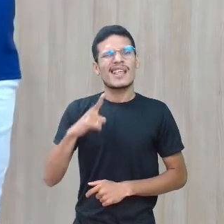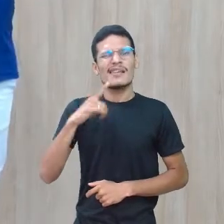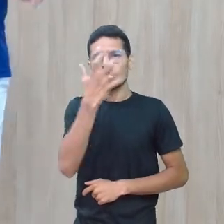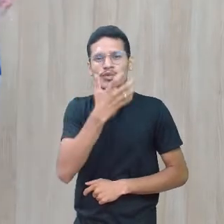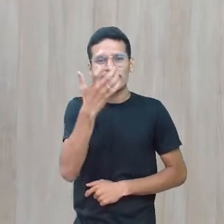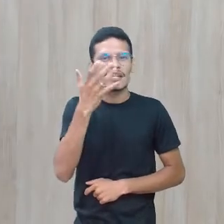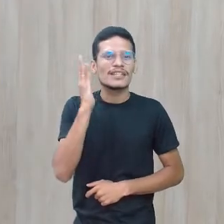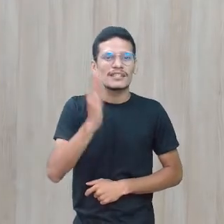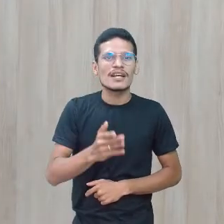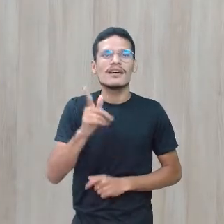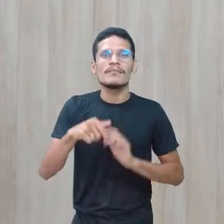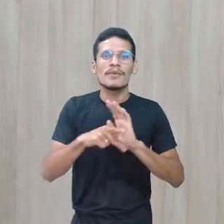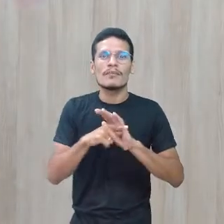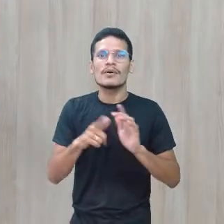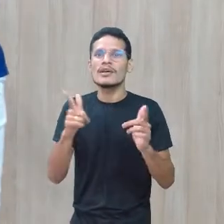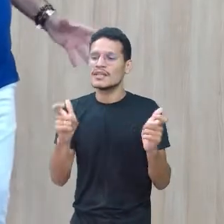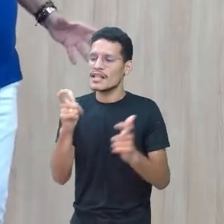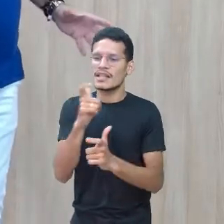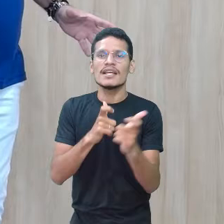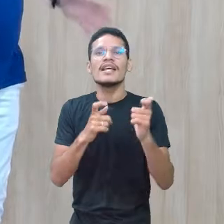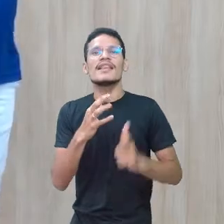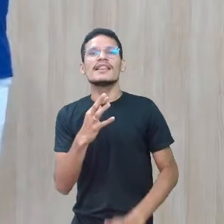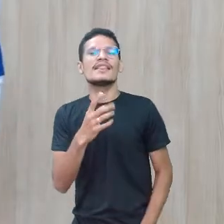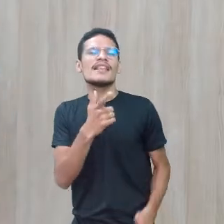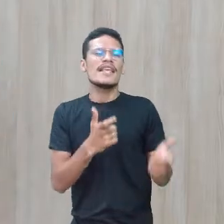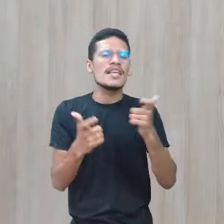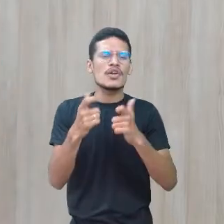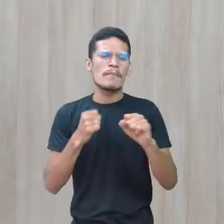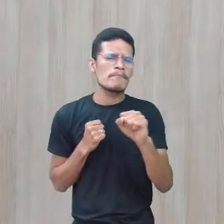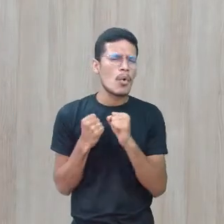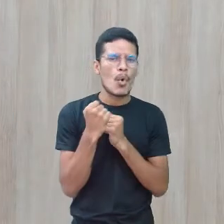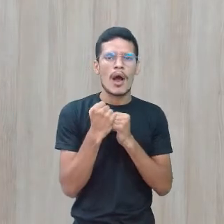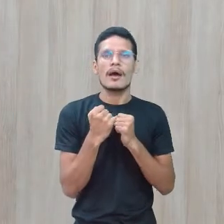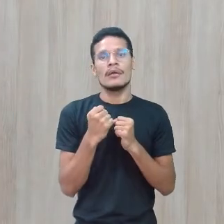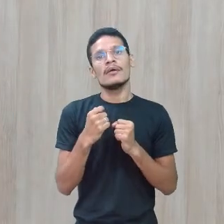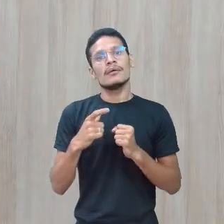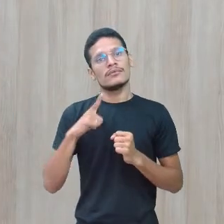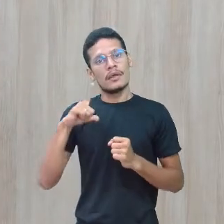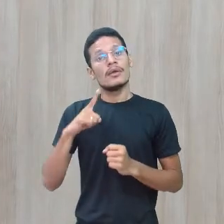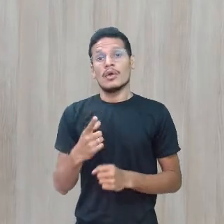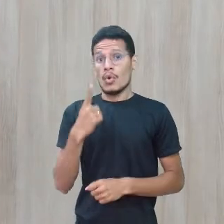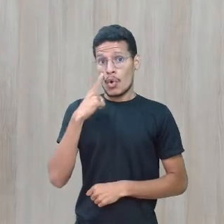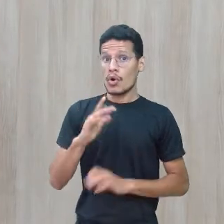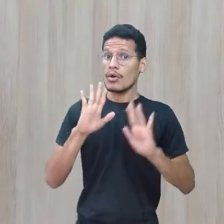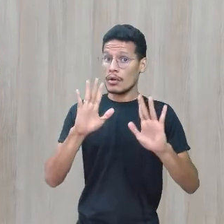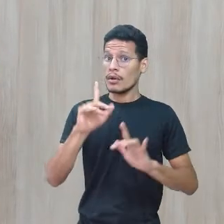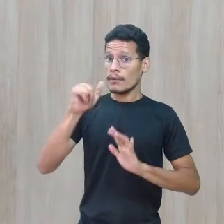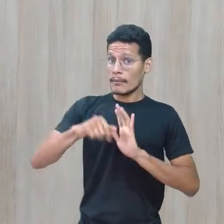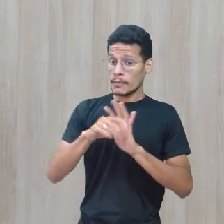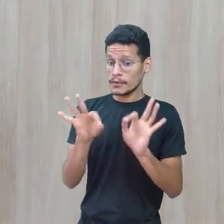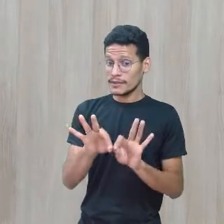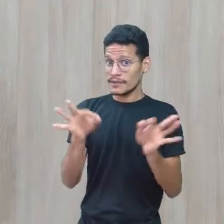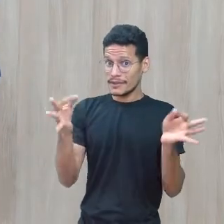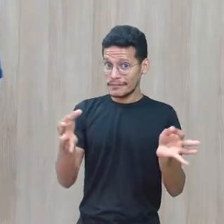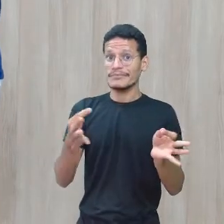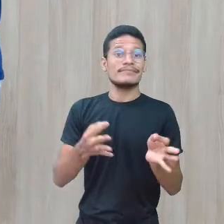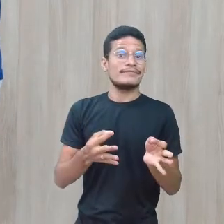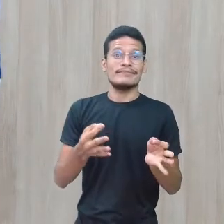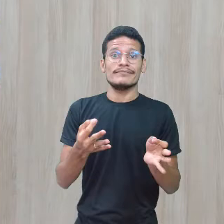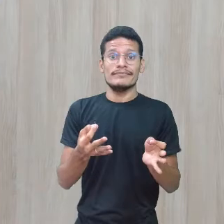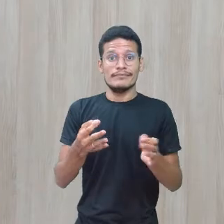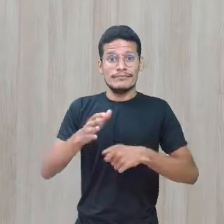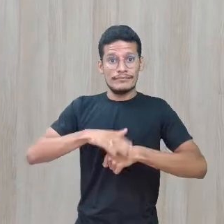né, da funkeira, né? Tiro, porrada e bomba, né? Então, é uma solução simples para um